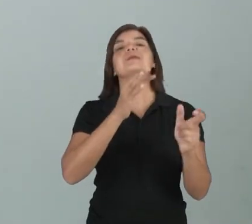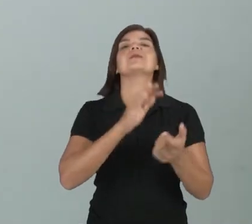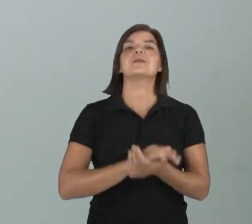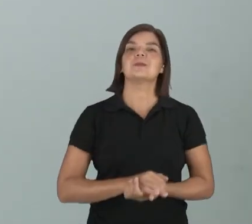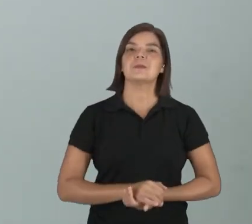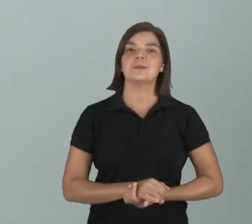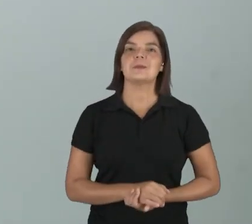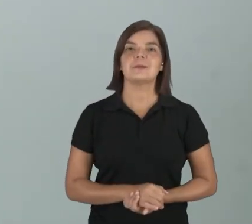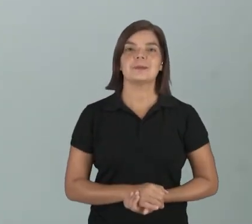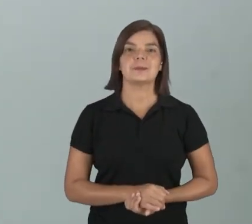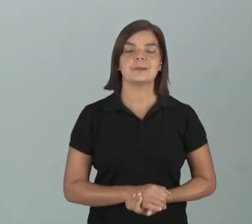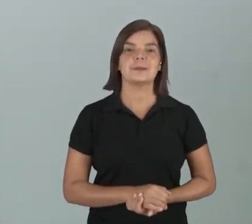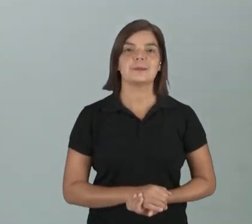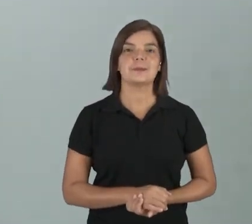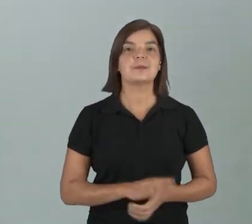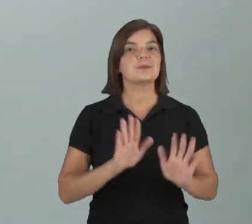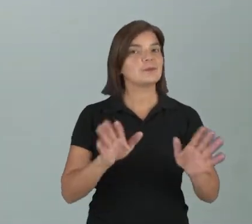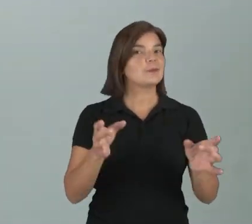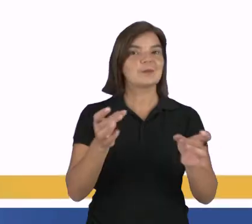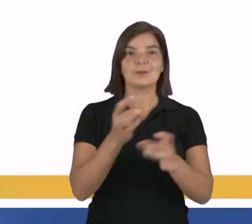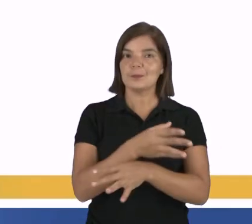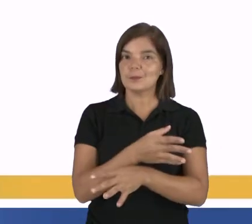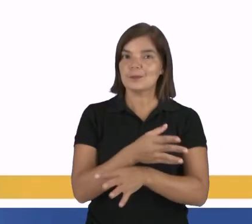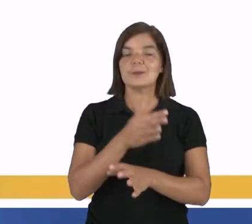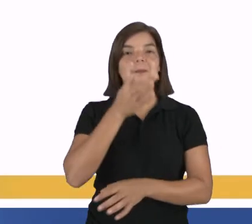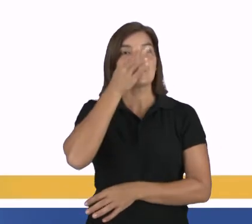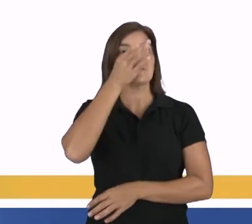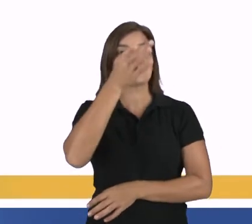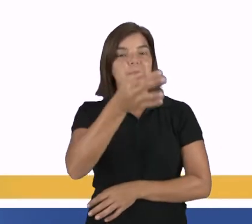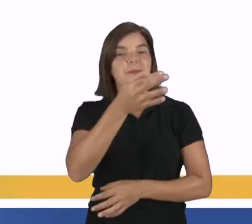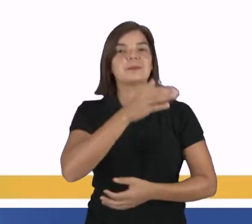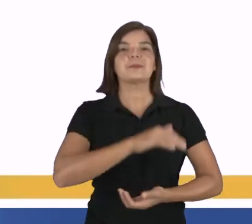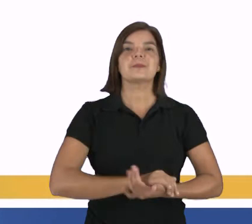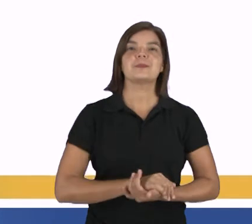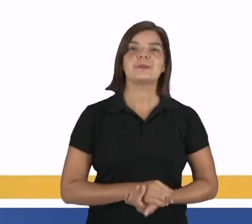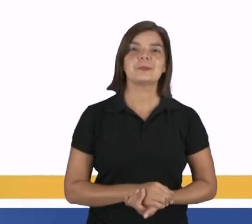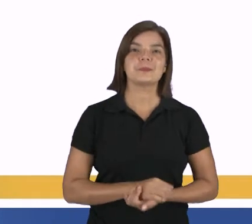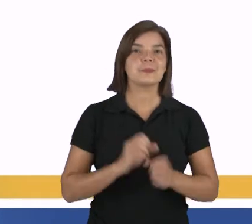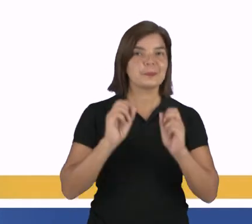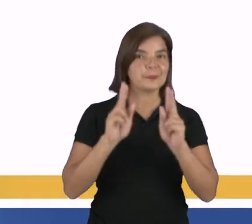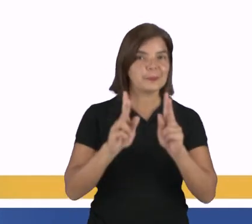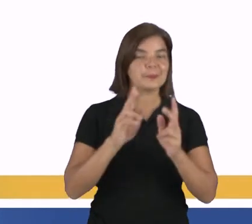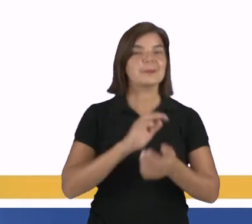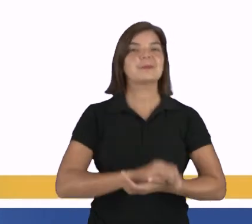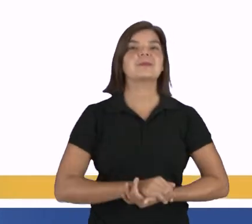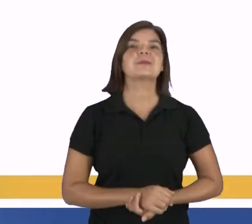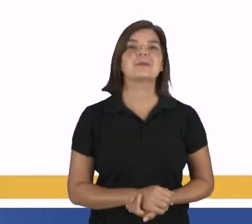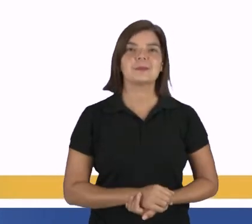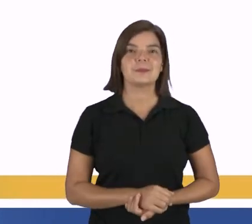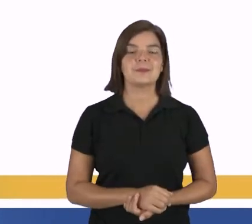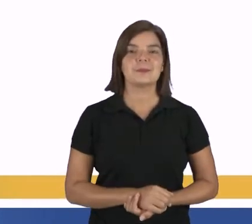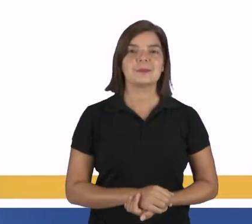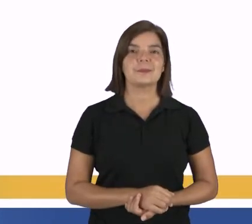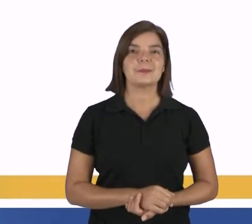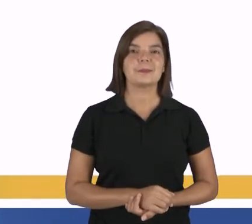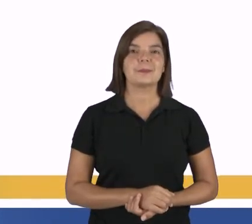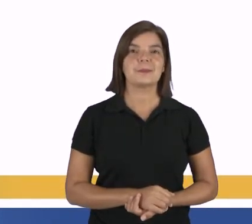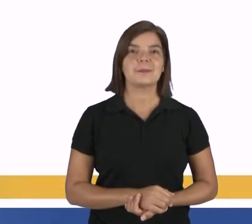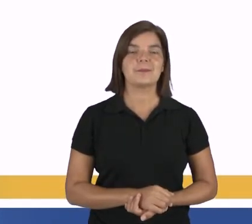take, pronto, tá no futuro. Levará. Ok? Muito